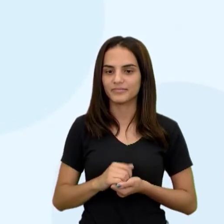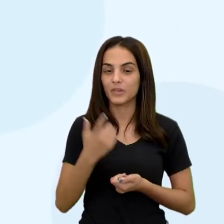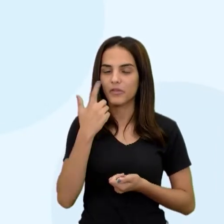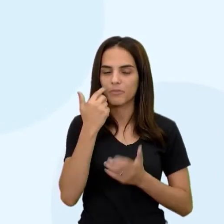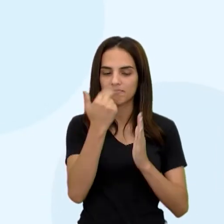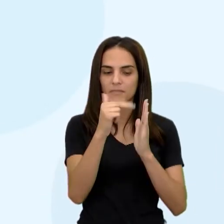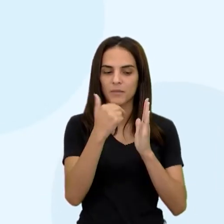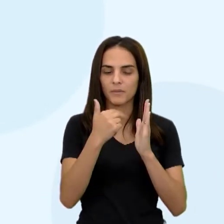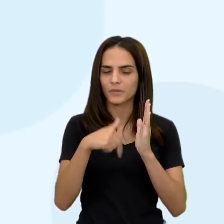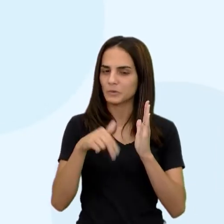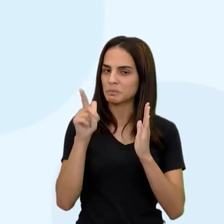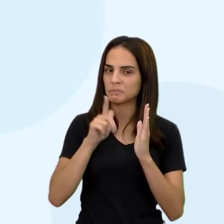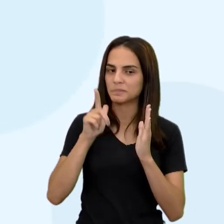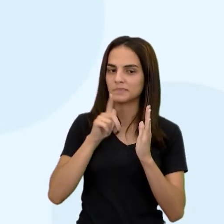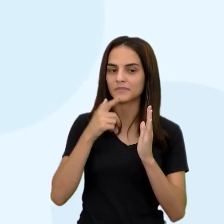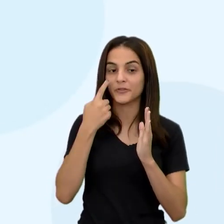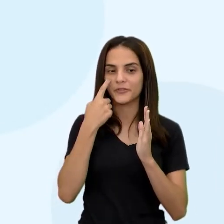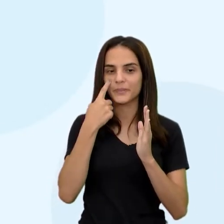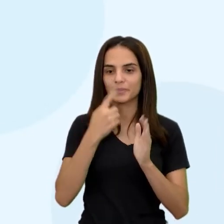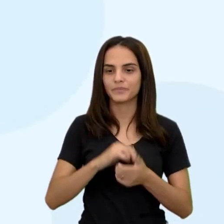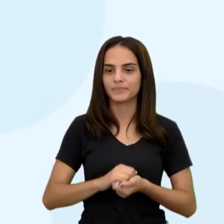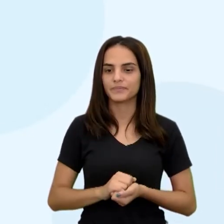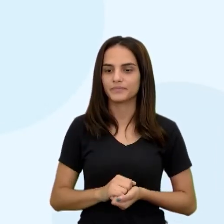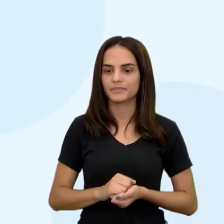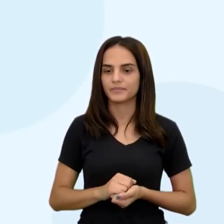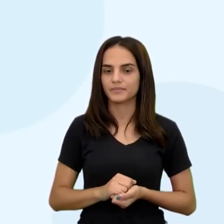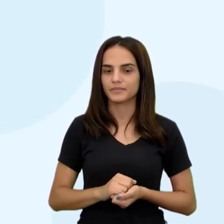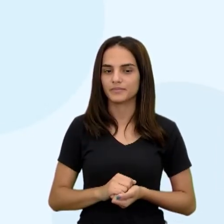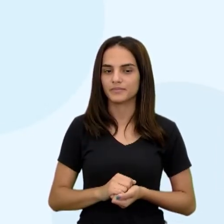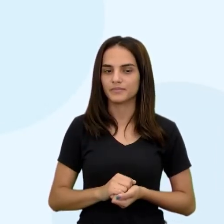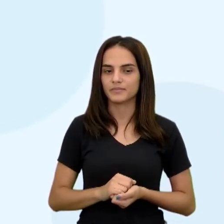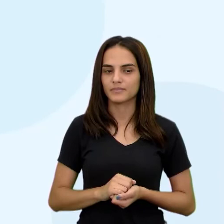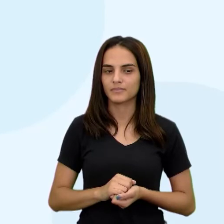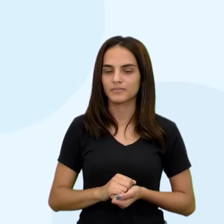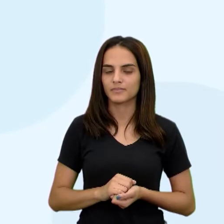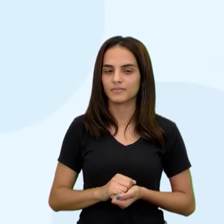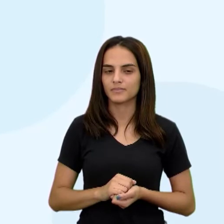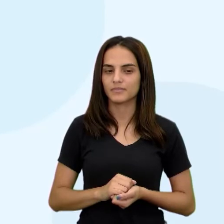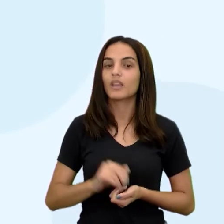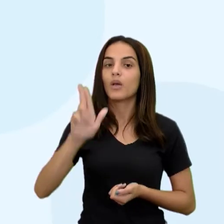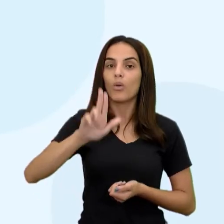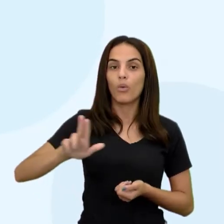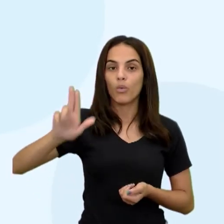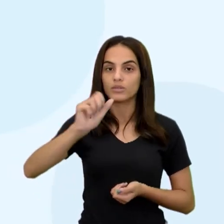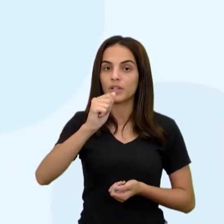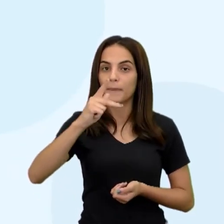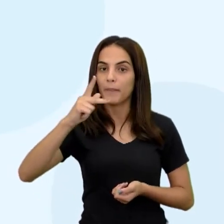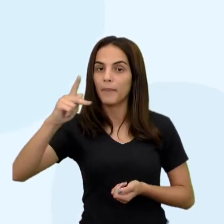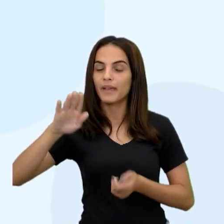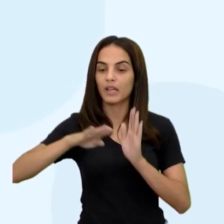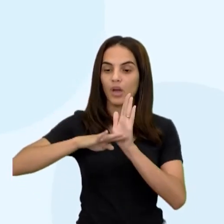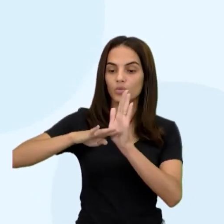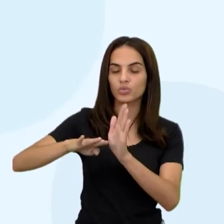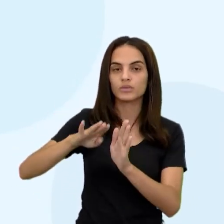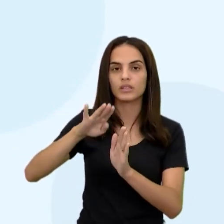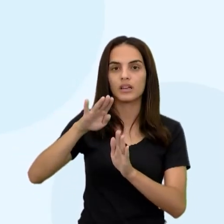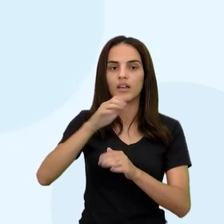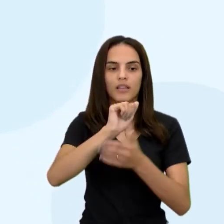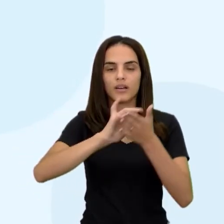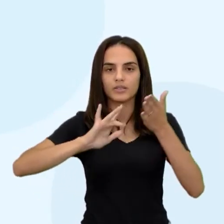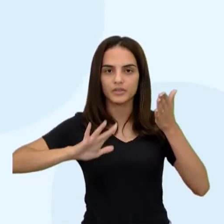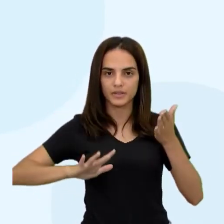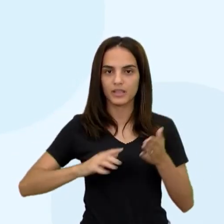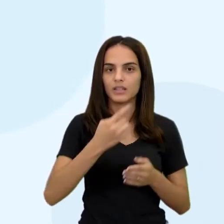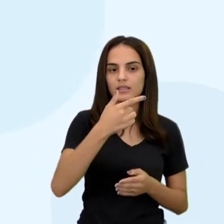consigo escrever. Aqui, já vermelho mesmo, marca texto. Uso de aplicativo que ajuda na atividade assunto da aula.